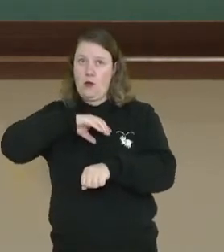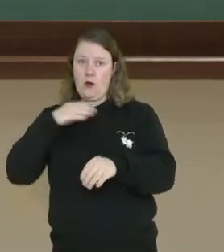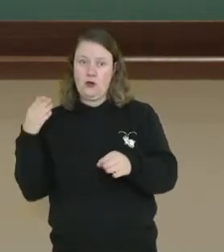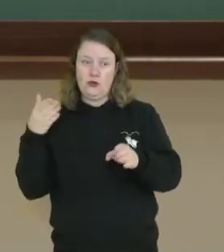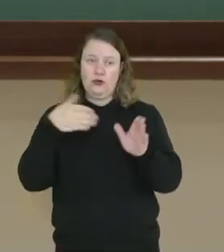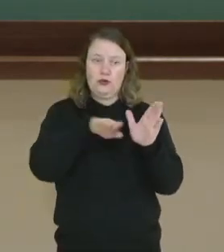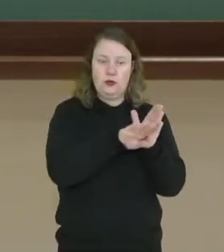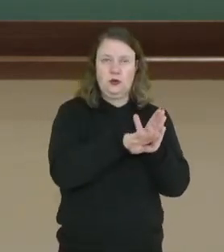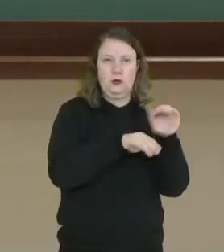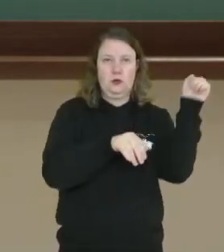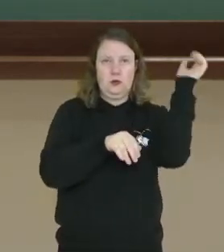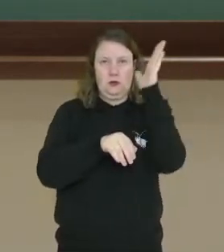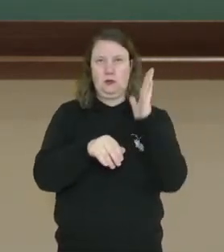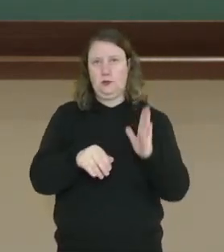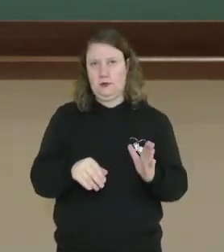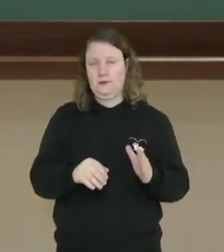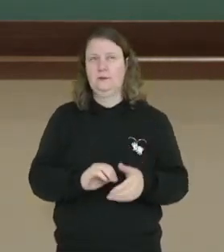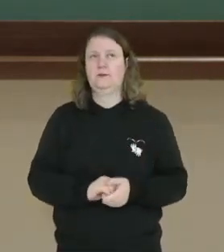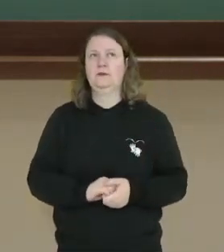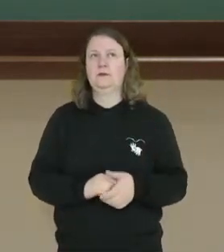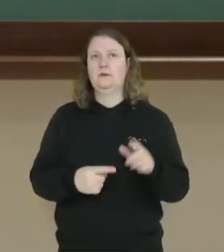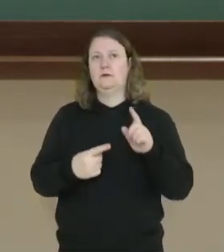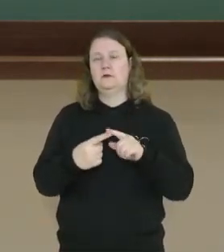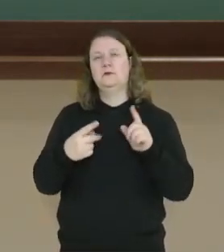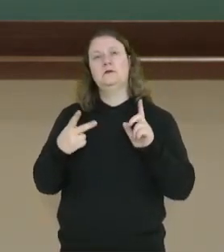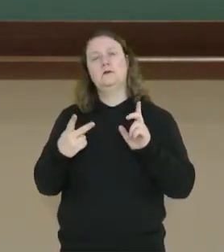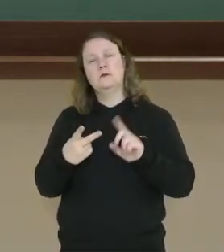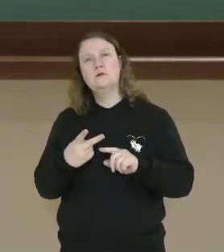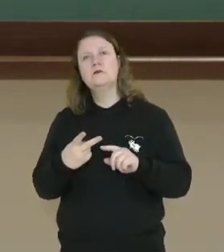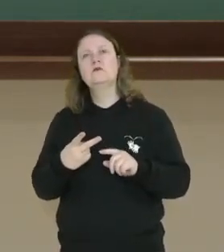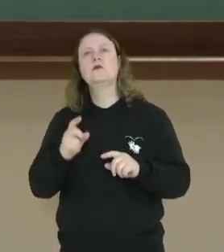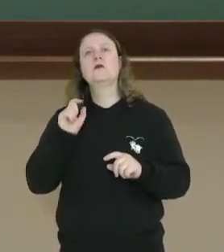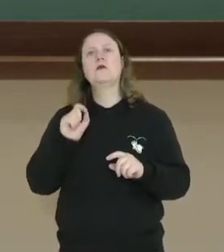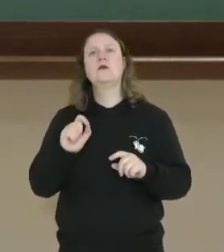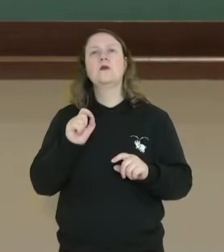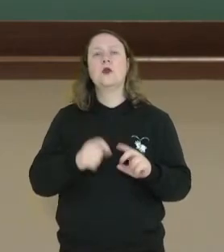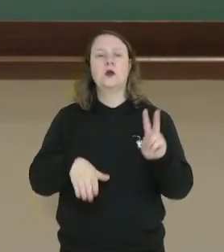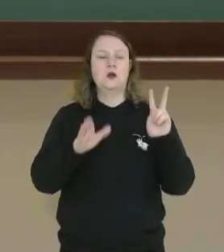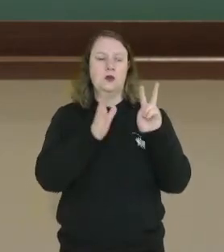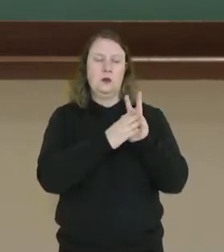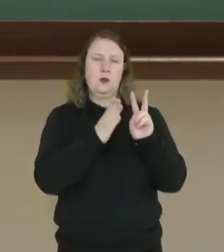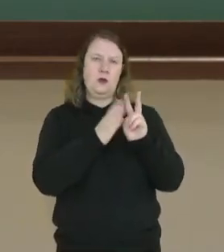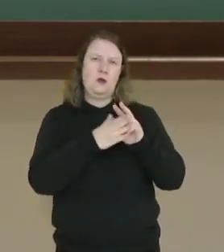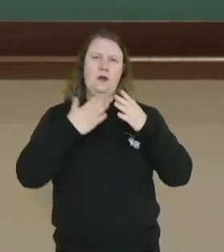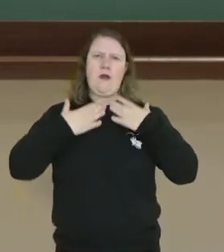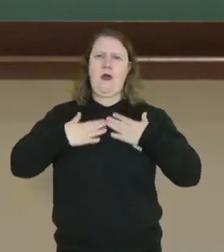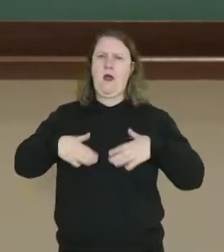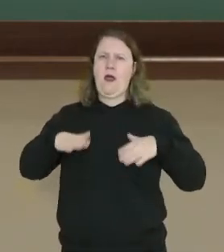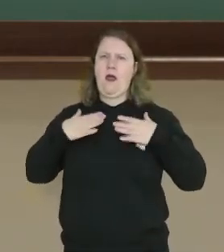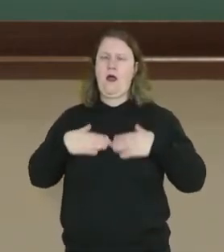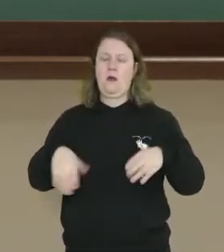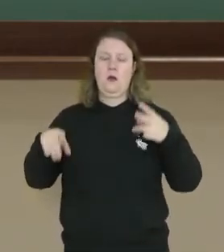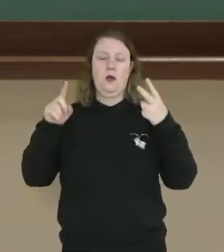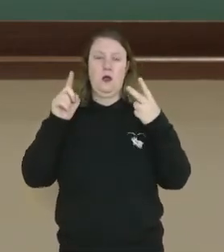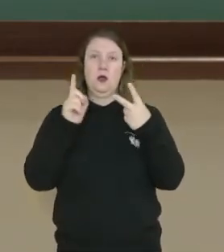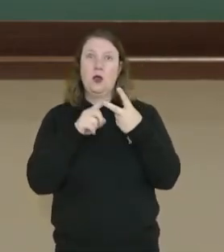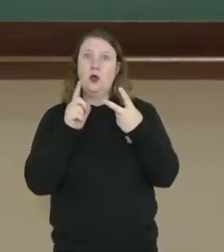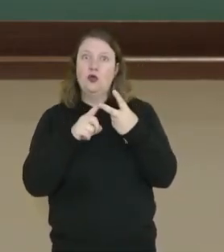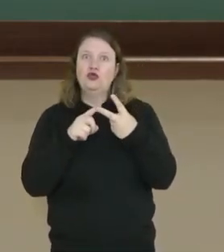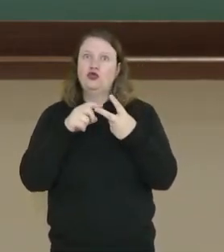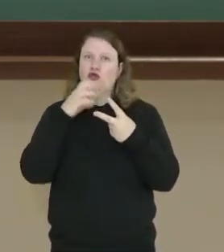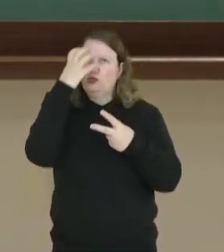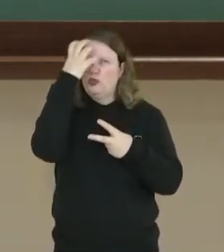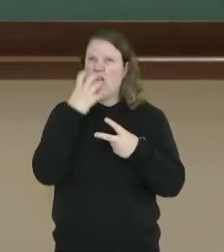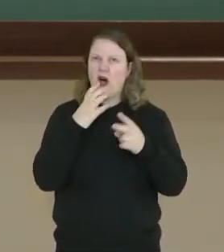1500. Haviam duas nomenclaturas para designá-los, que eram os índios mansos, que eram os controlados, e os índios bravos, que eram